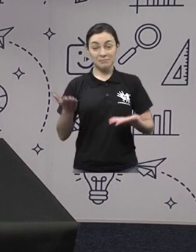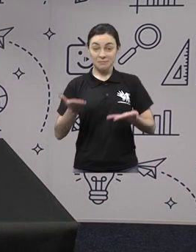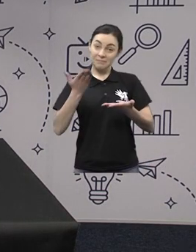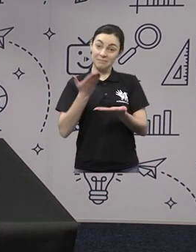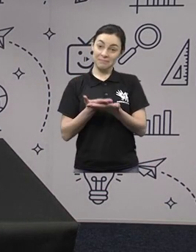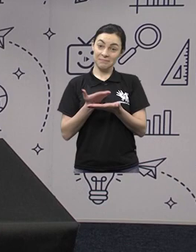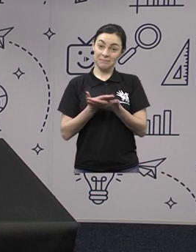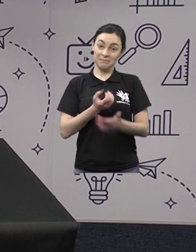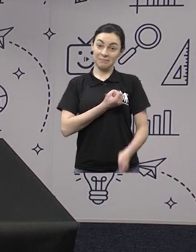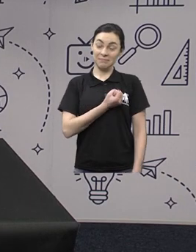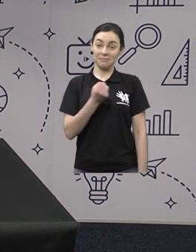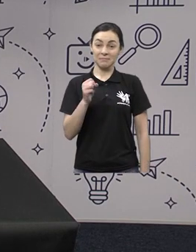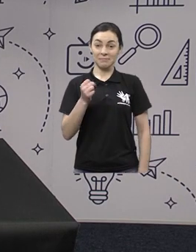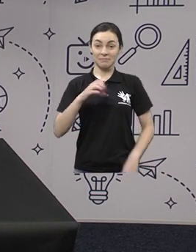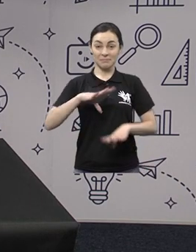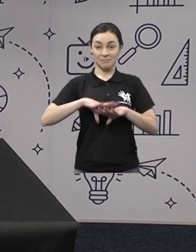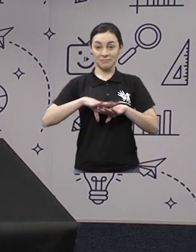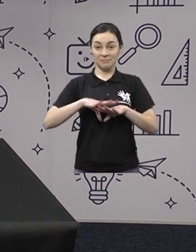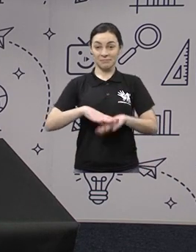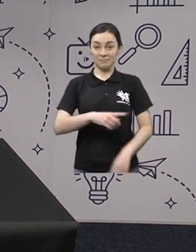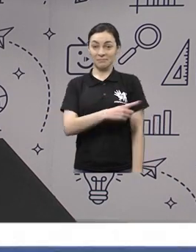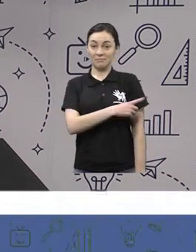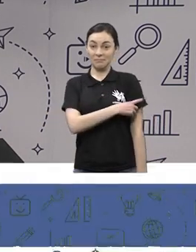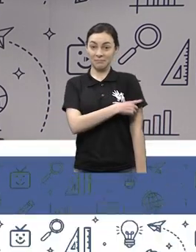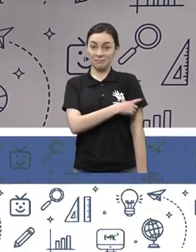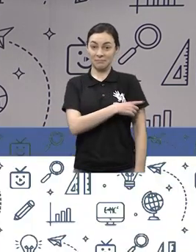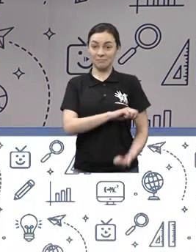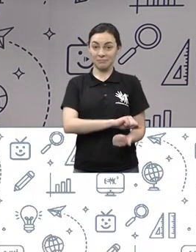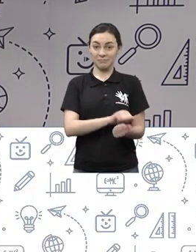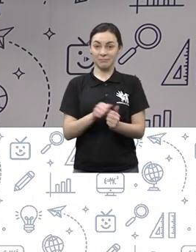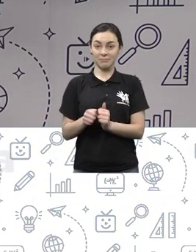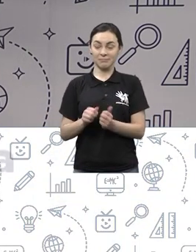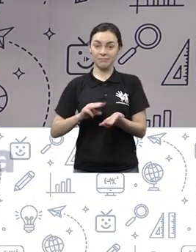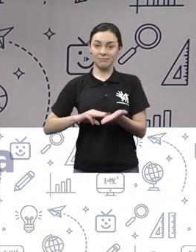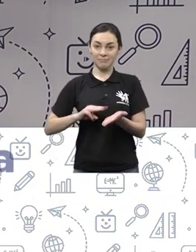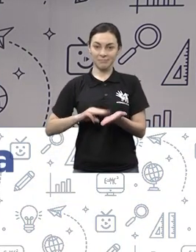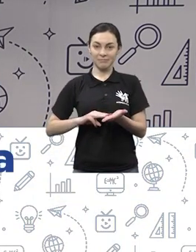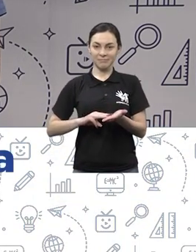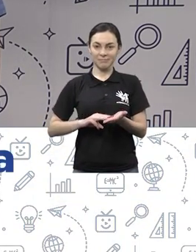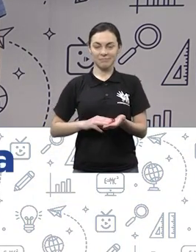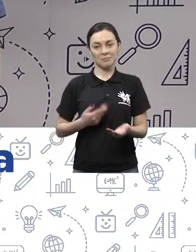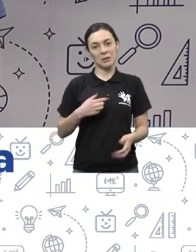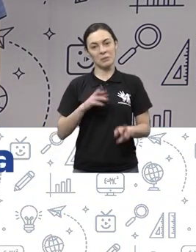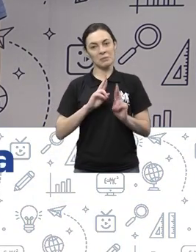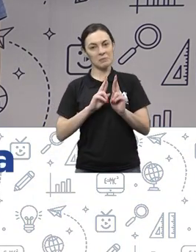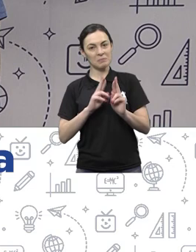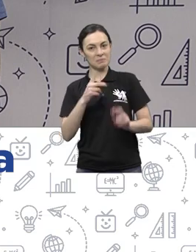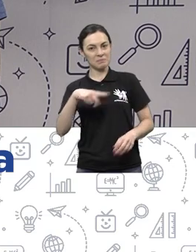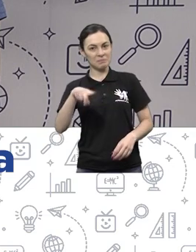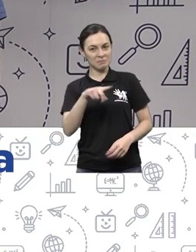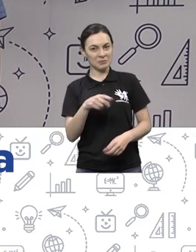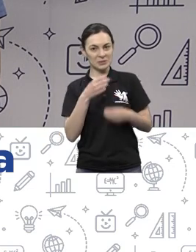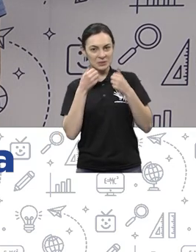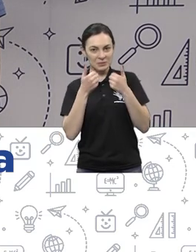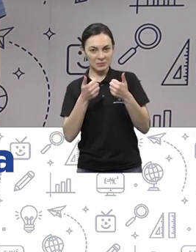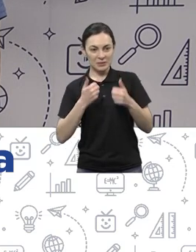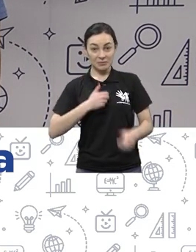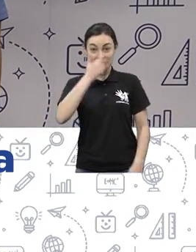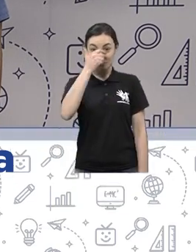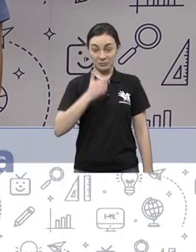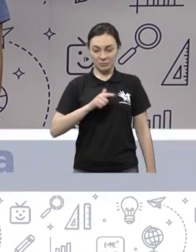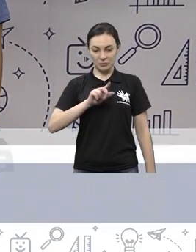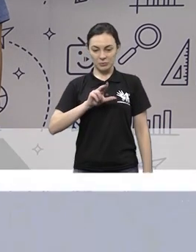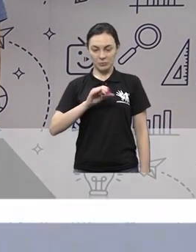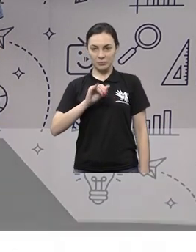Sejam bem-vindos à aula 8 de Matemática do primeiro ano Adequação Metodológica. Espero que todos estejam bem. Meu